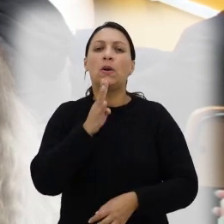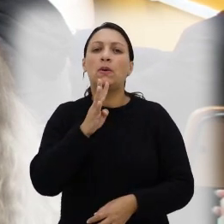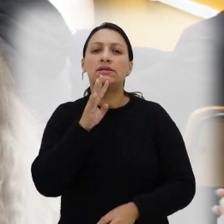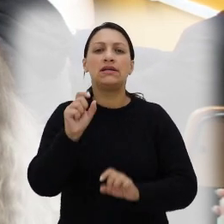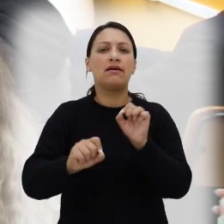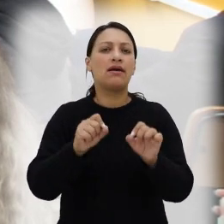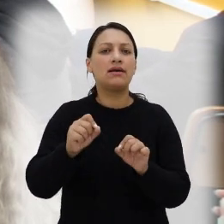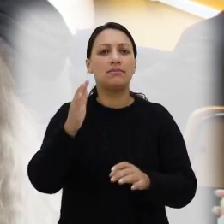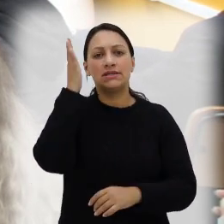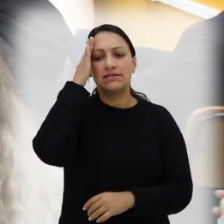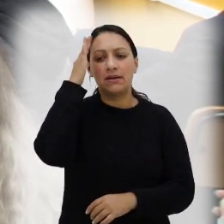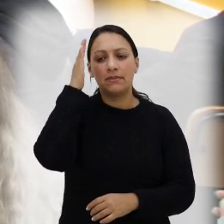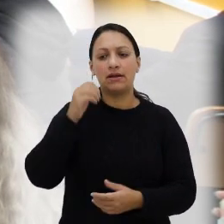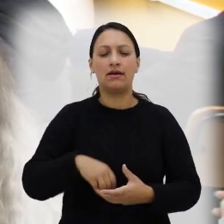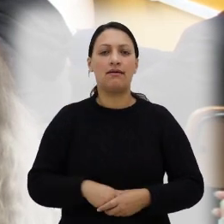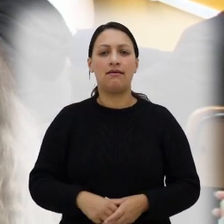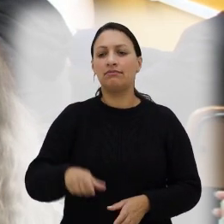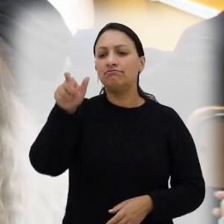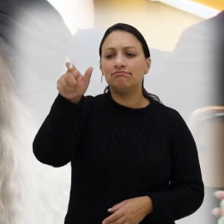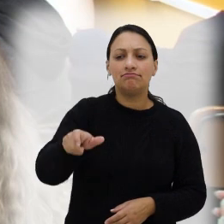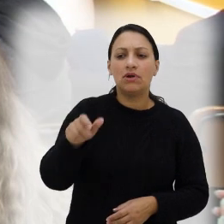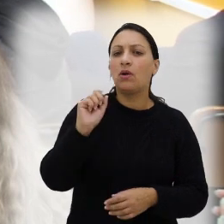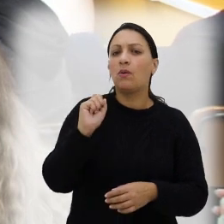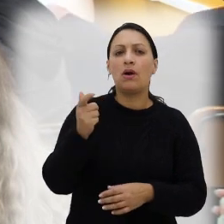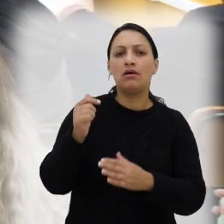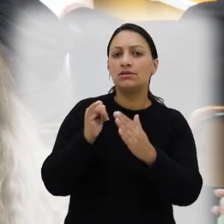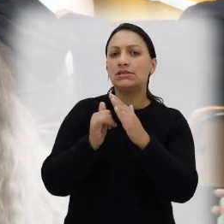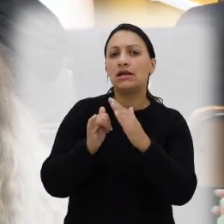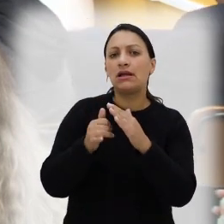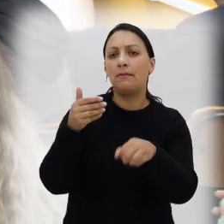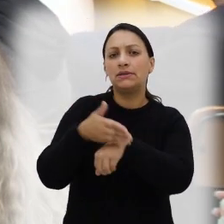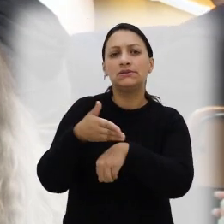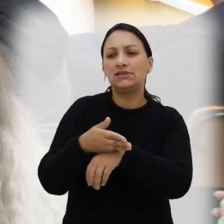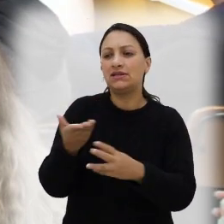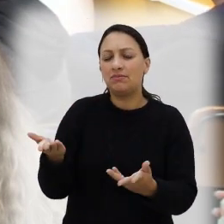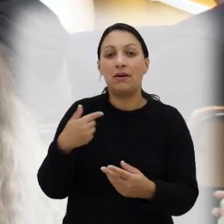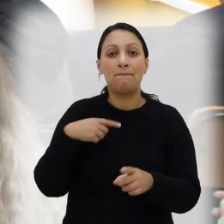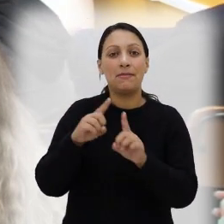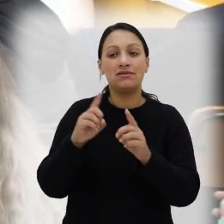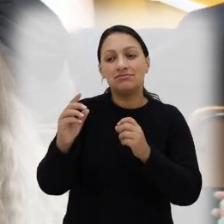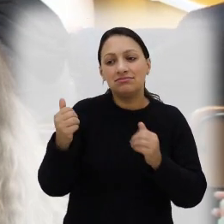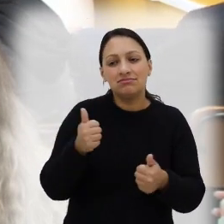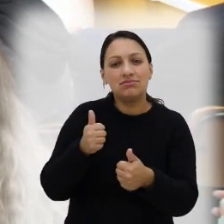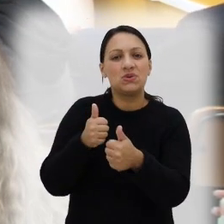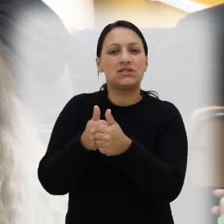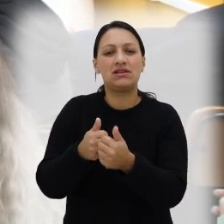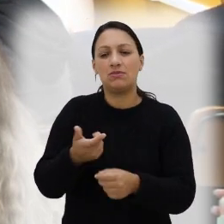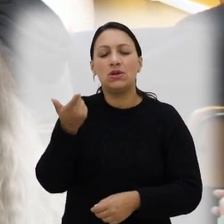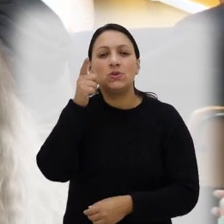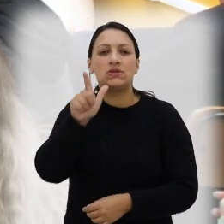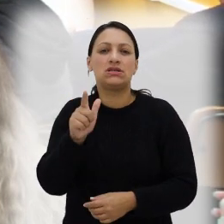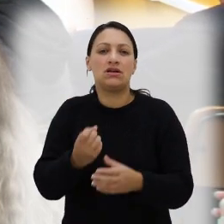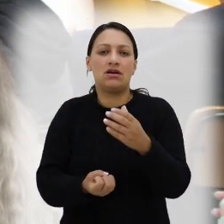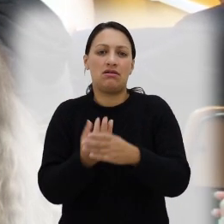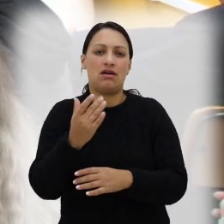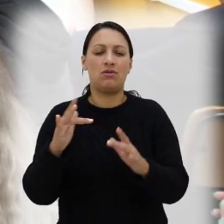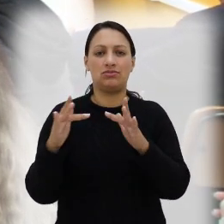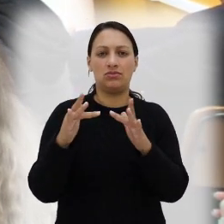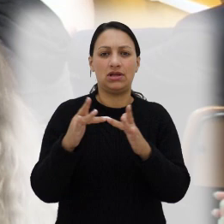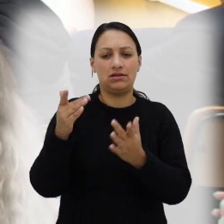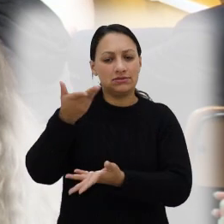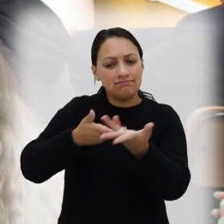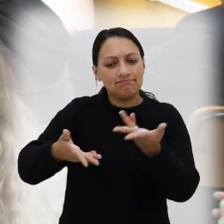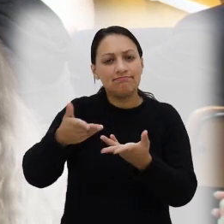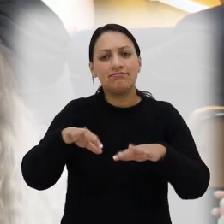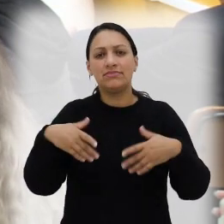aqui é de qual startup, para que a gente se aproxime também e consiga gerar esse networking. Né? Então, realmente, a gente separou